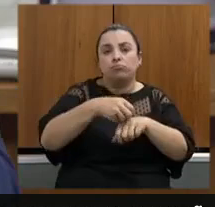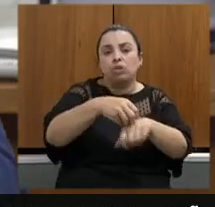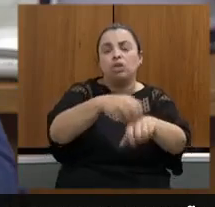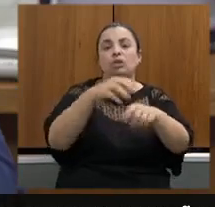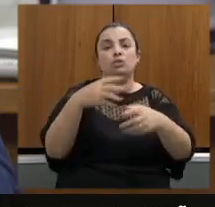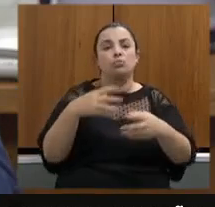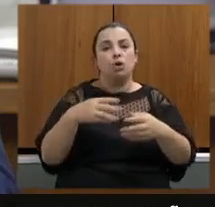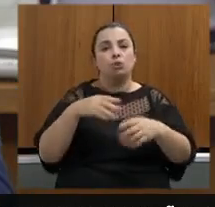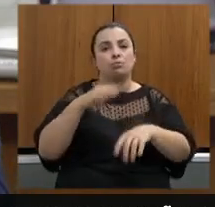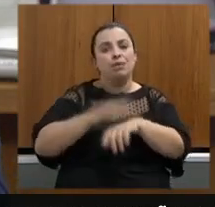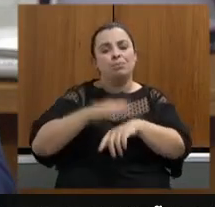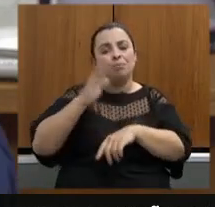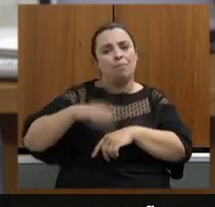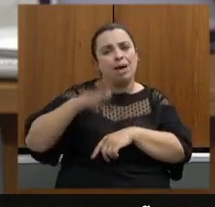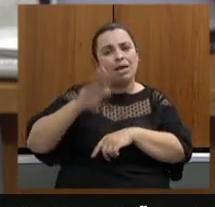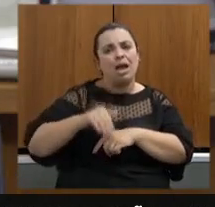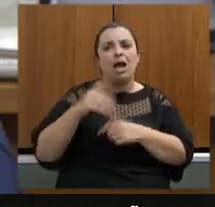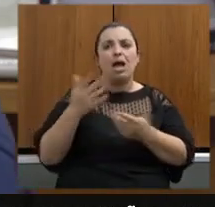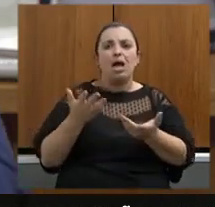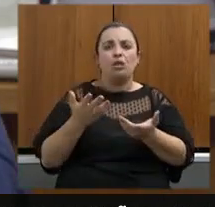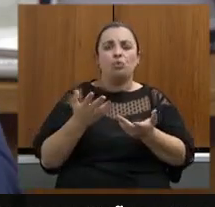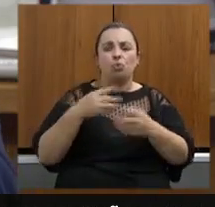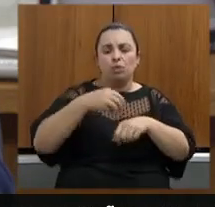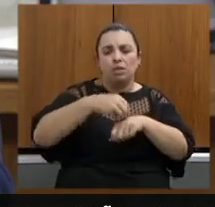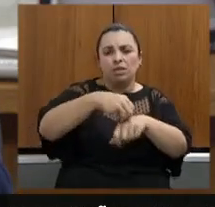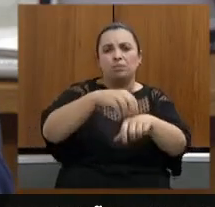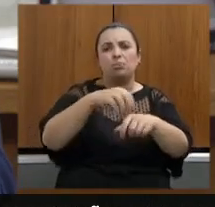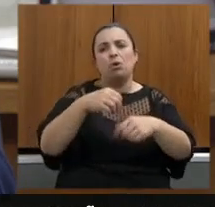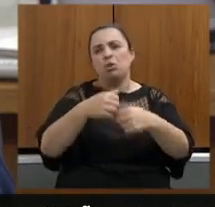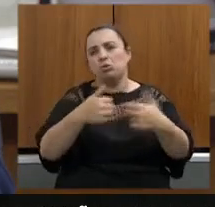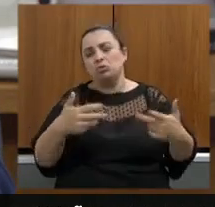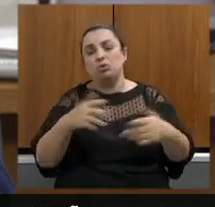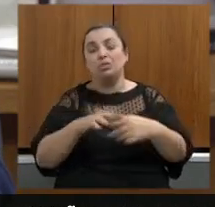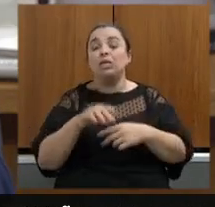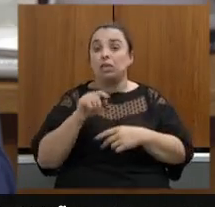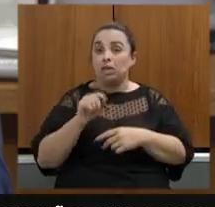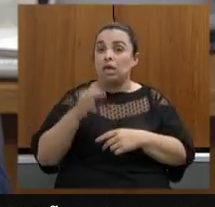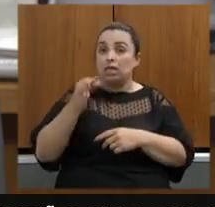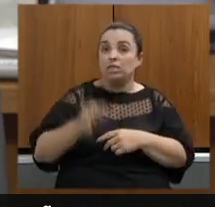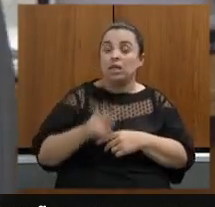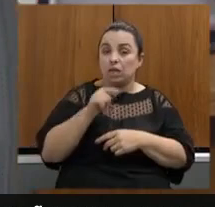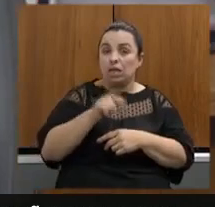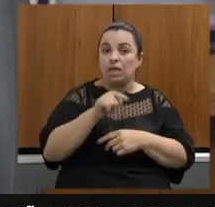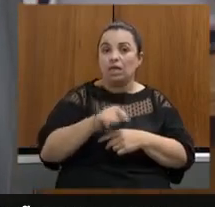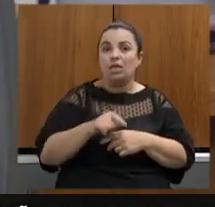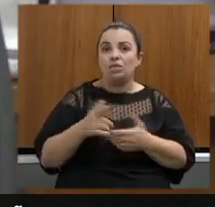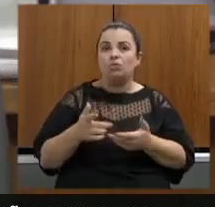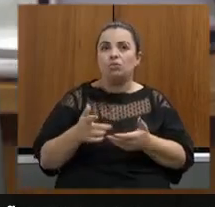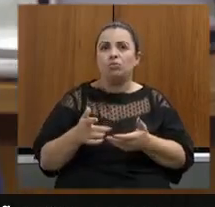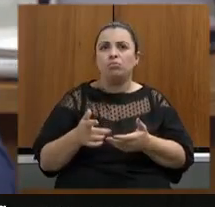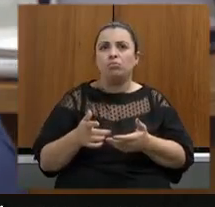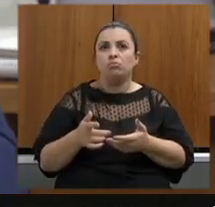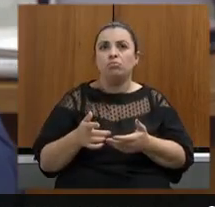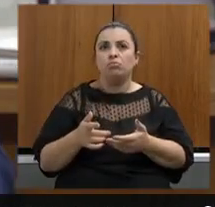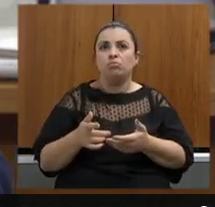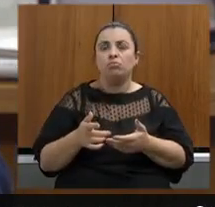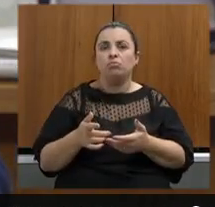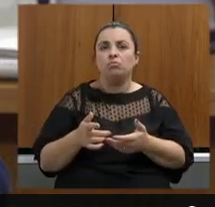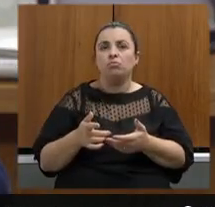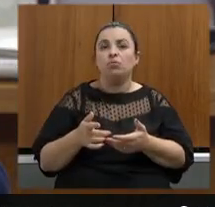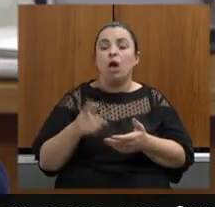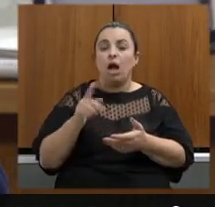barateamento da logística que tem certeza como serviço Muito bem é o impacto disso está nas contas né com certeza